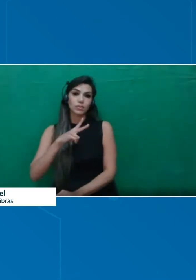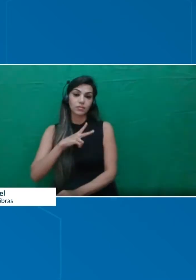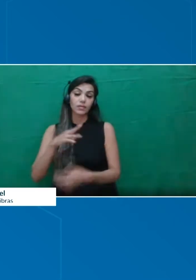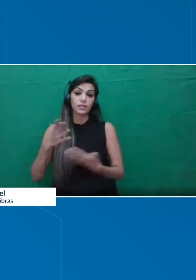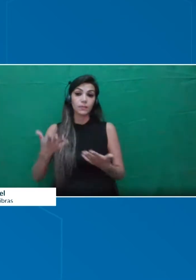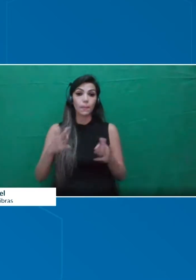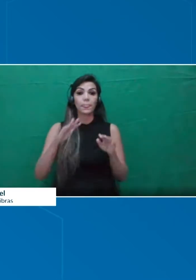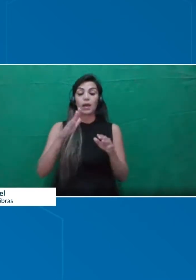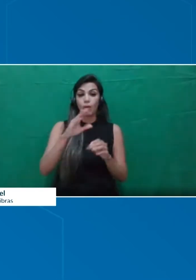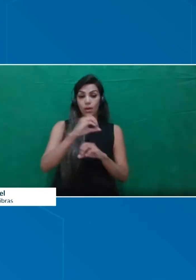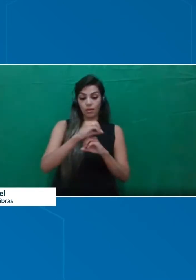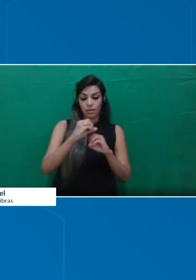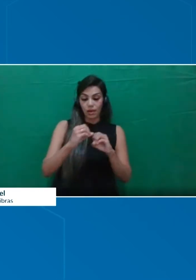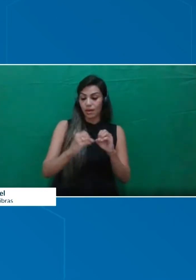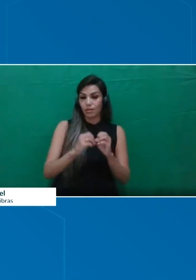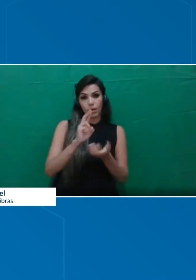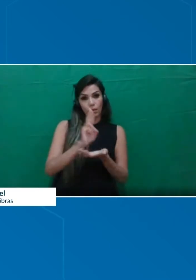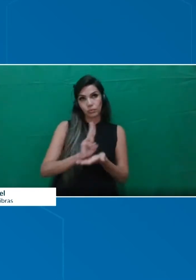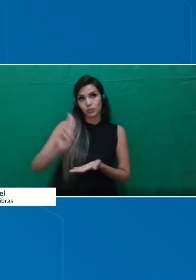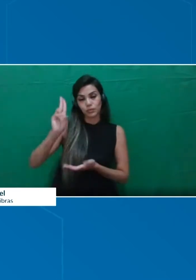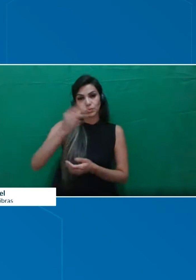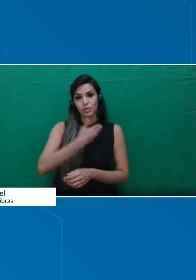pública representa